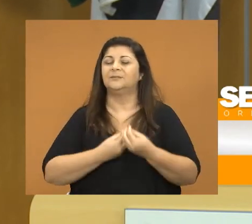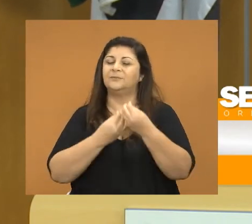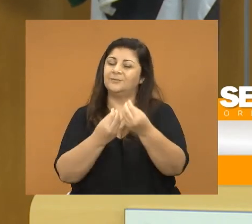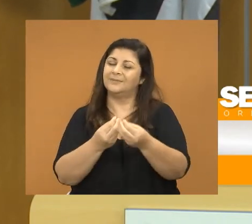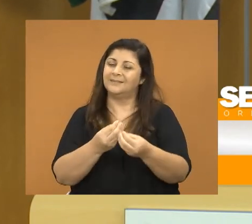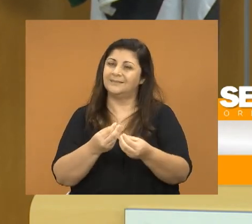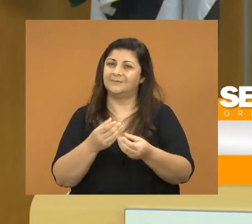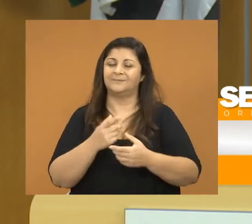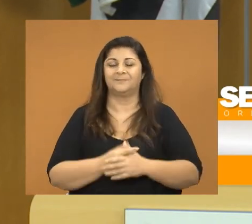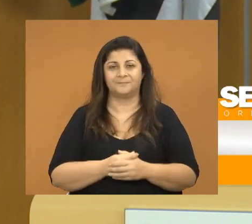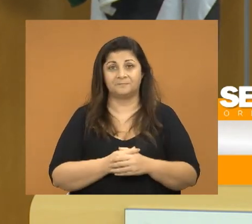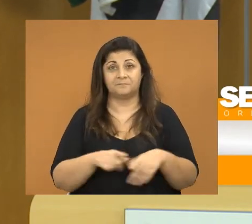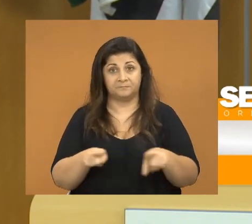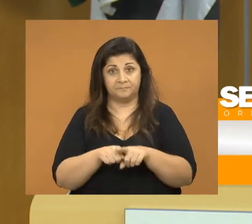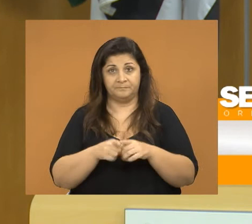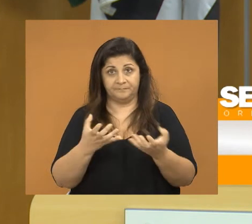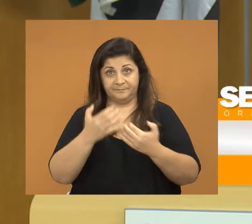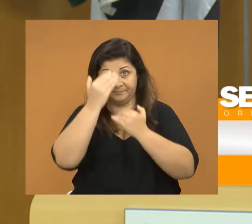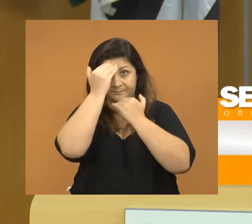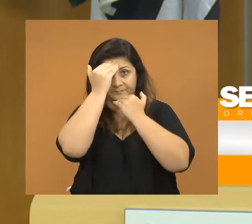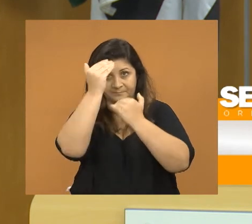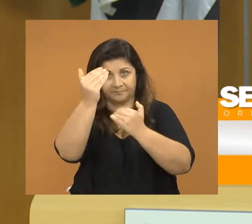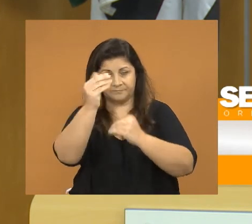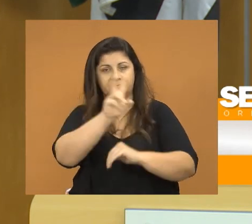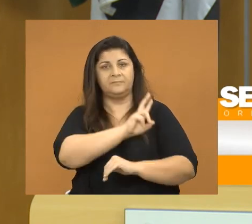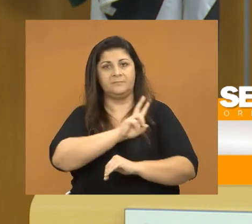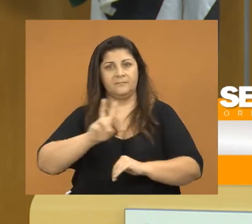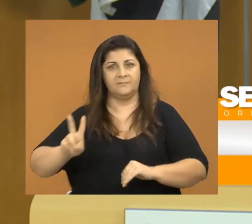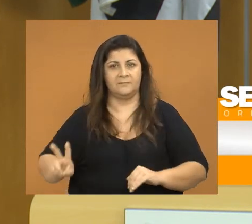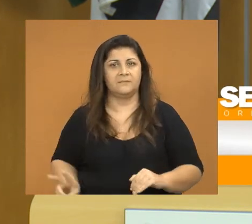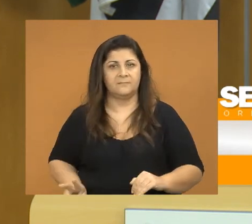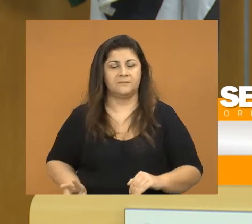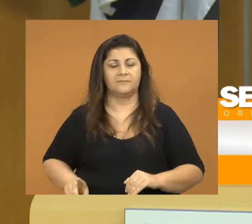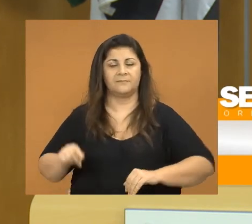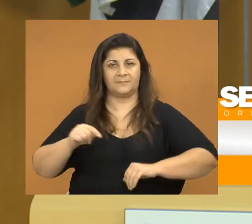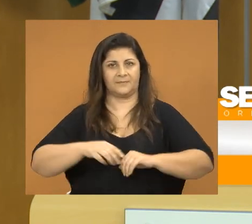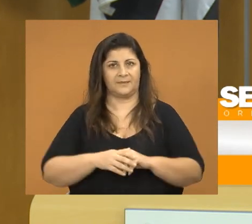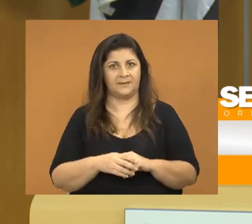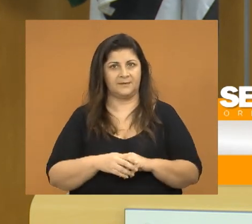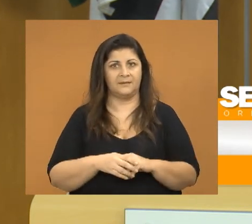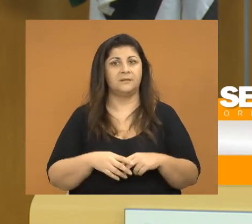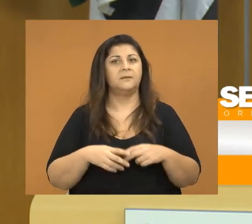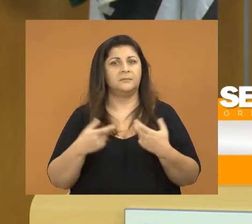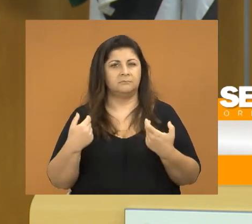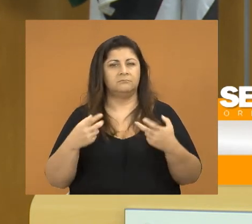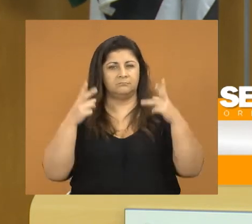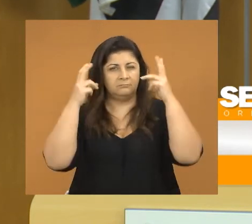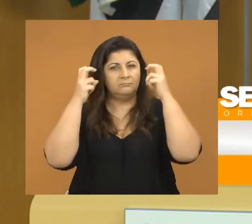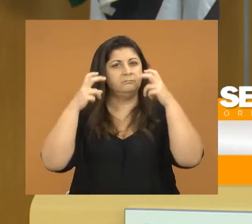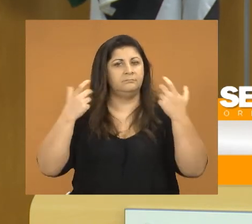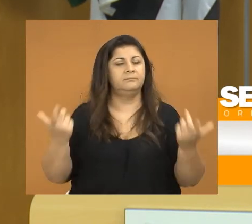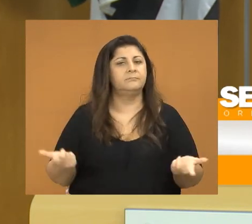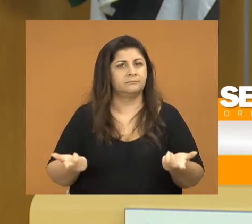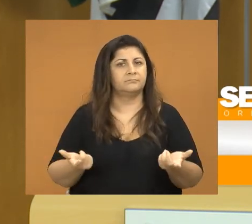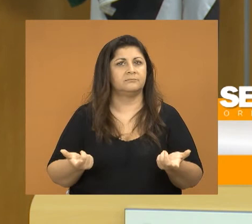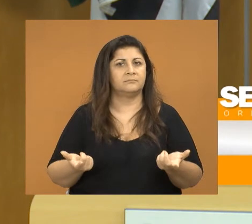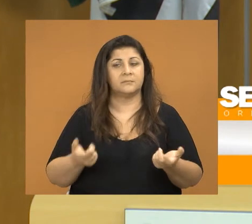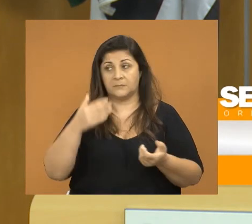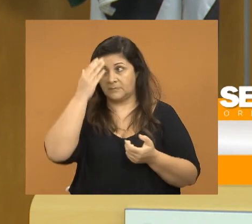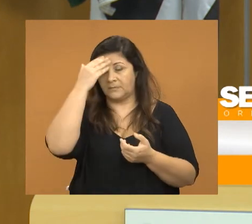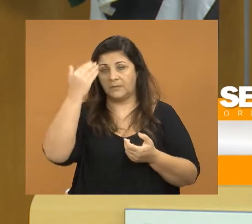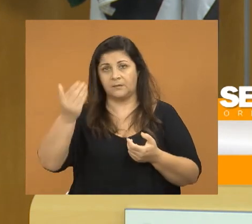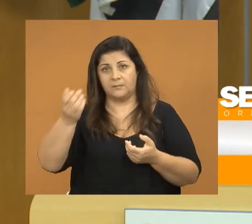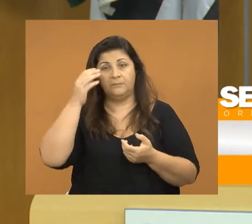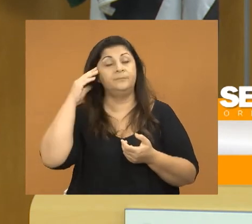Gostaria de agradecer aqui o apoio aos vereadores desta casa, que reconhecem anualmente, por meio desta homenagem,